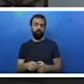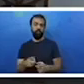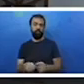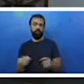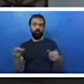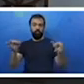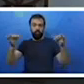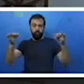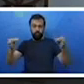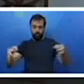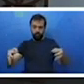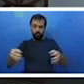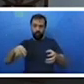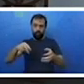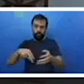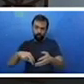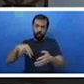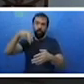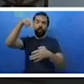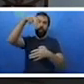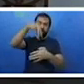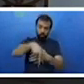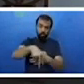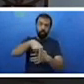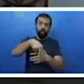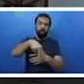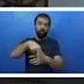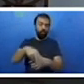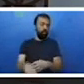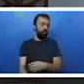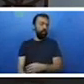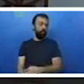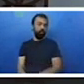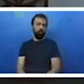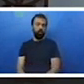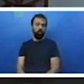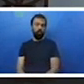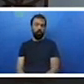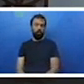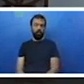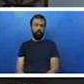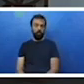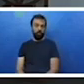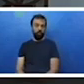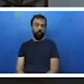ele pula e cai já exatamente naquele mesmo local que ele já estava planejando fazer aquele salto.